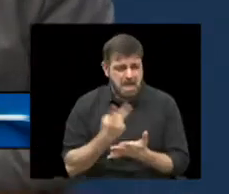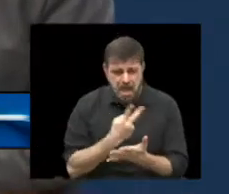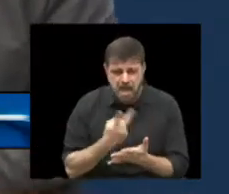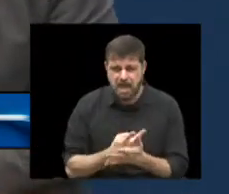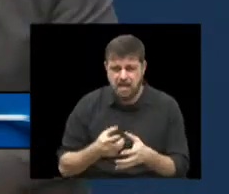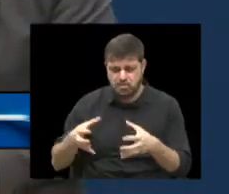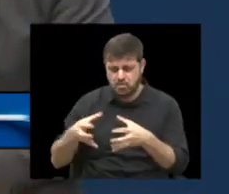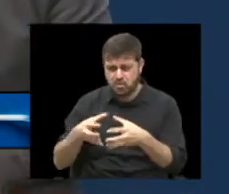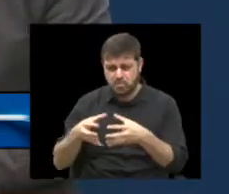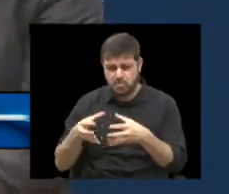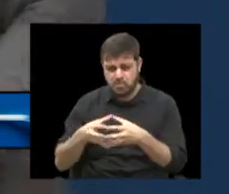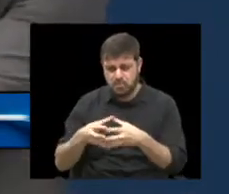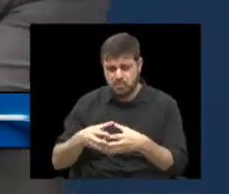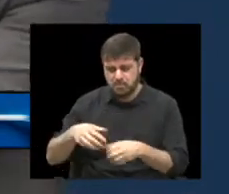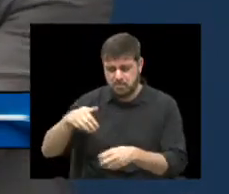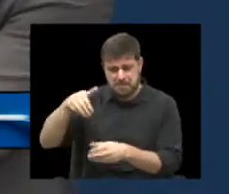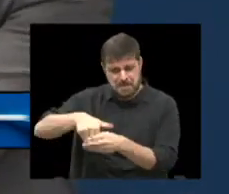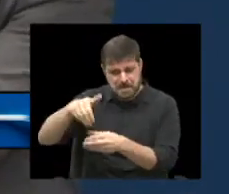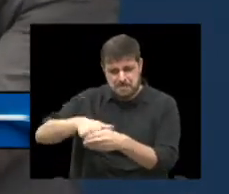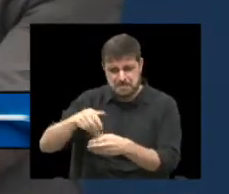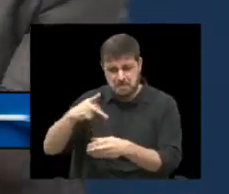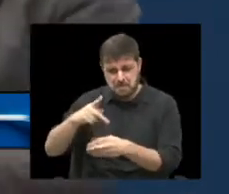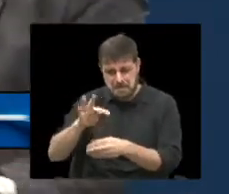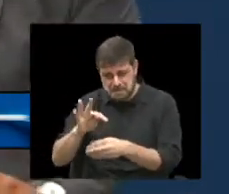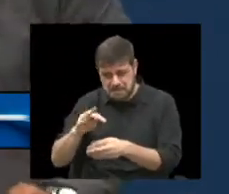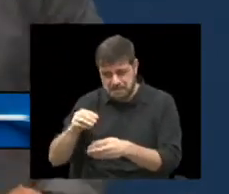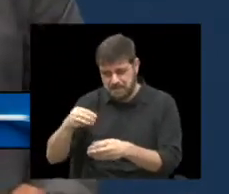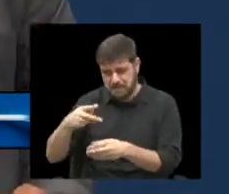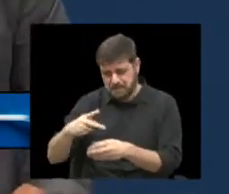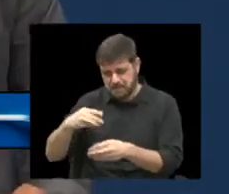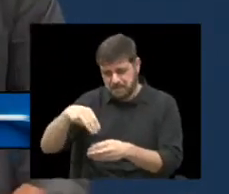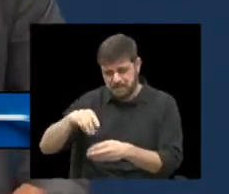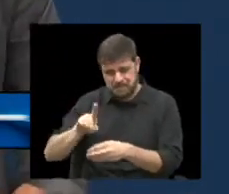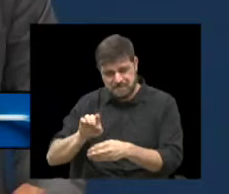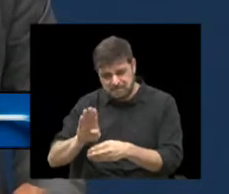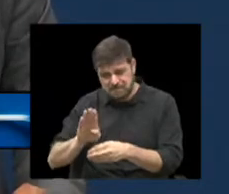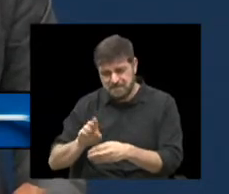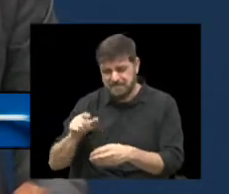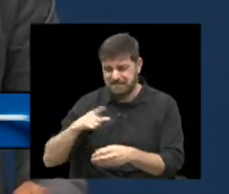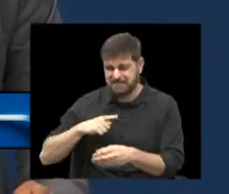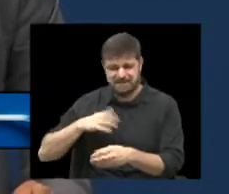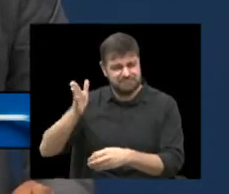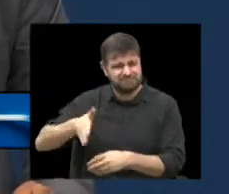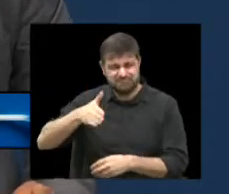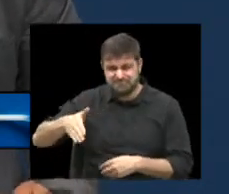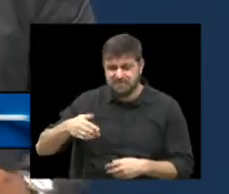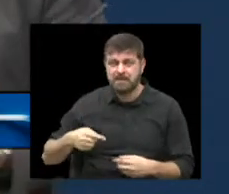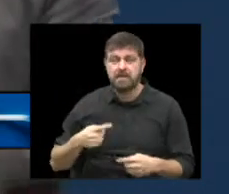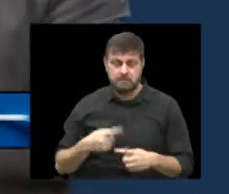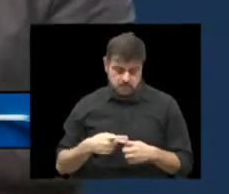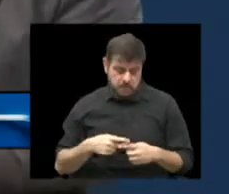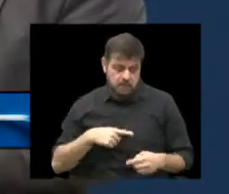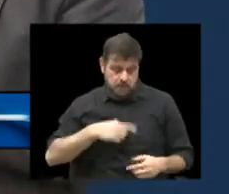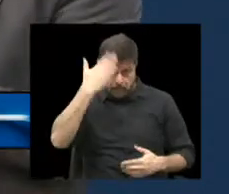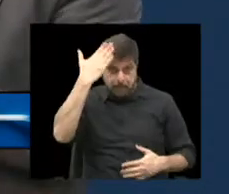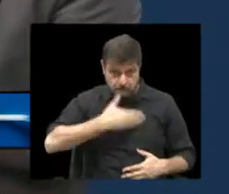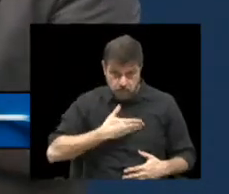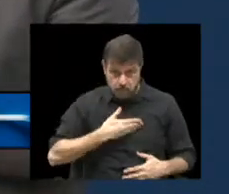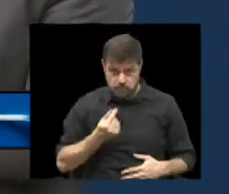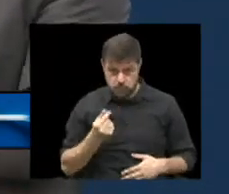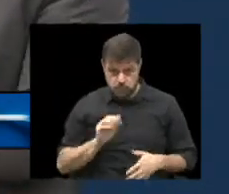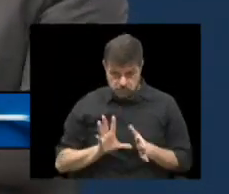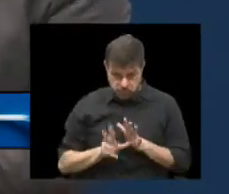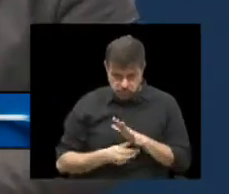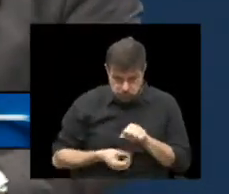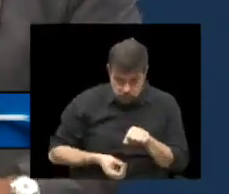existe prova de corrupção. E, de fato, existe prova de corrupção. Só que a grande questão, vereadores, é o